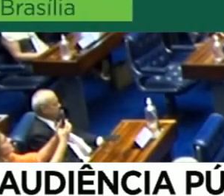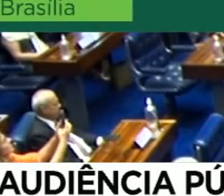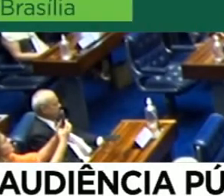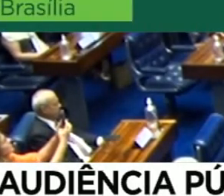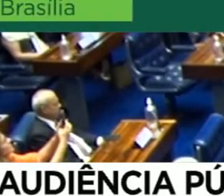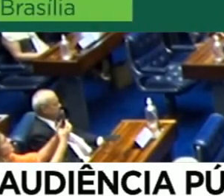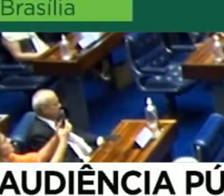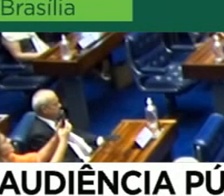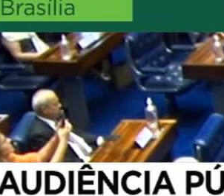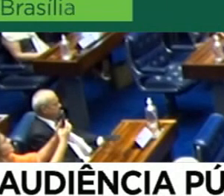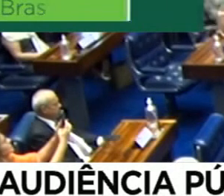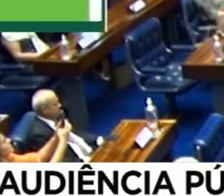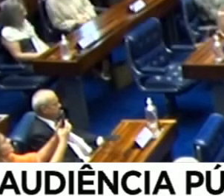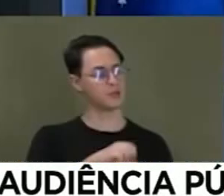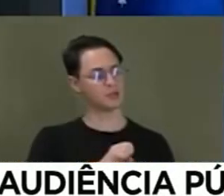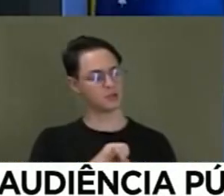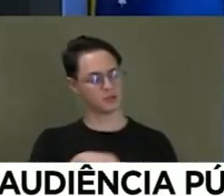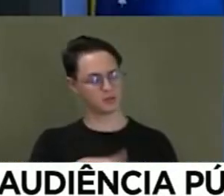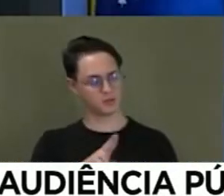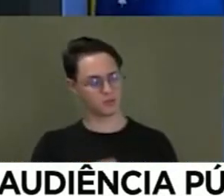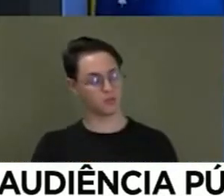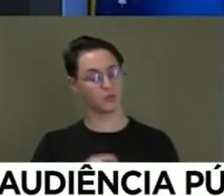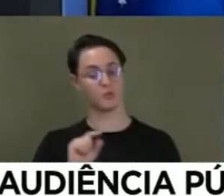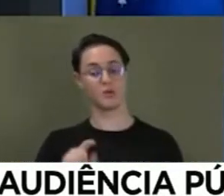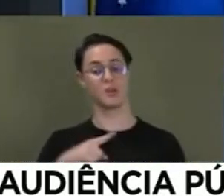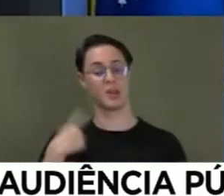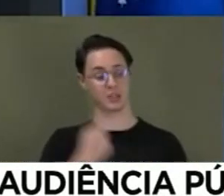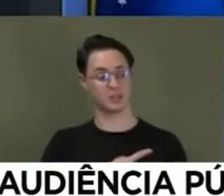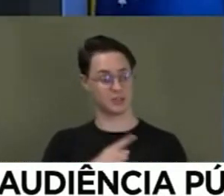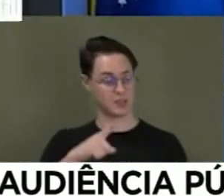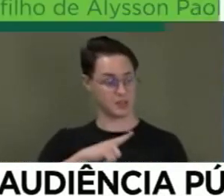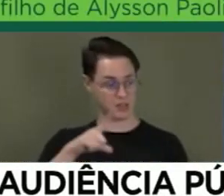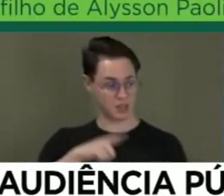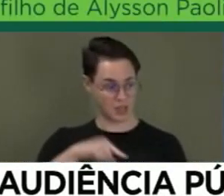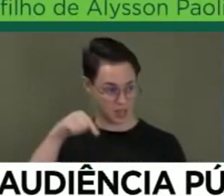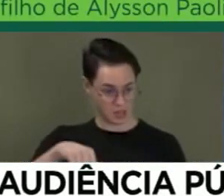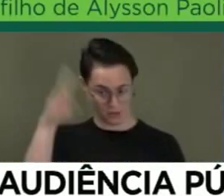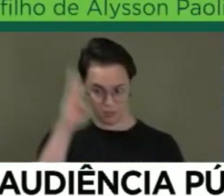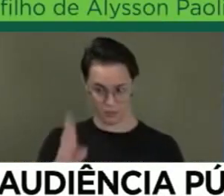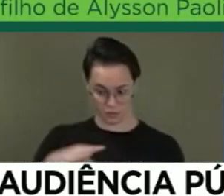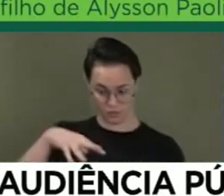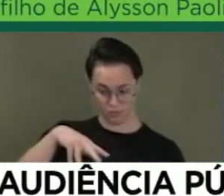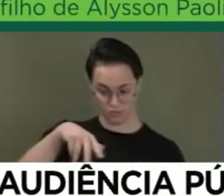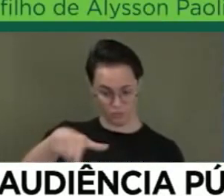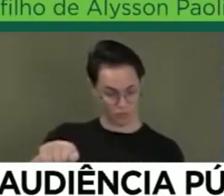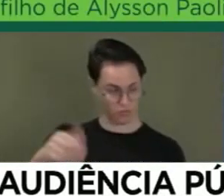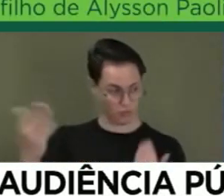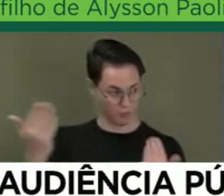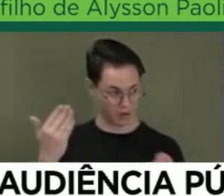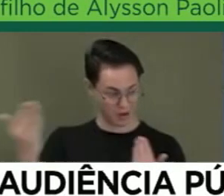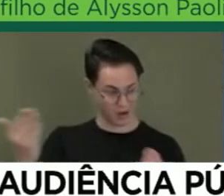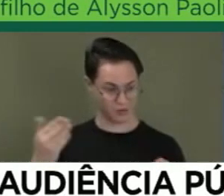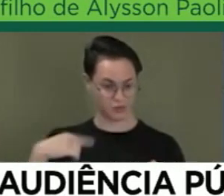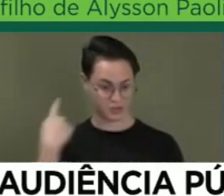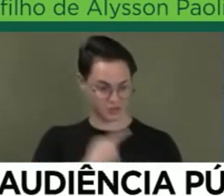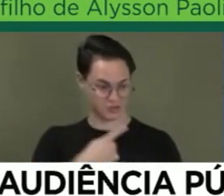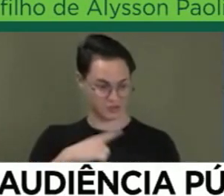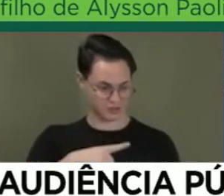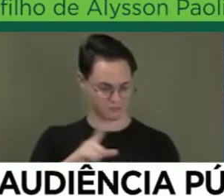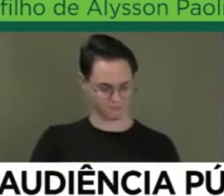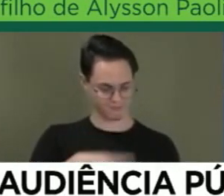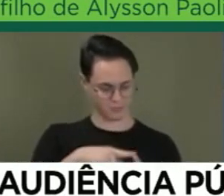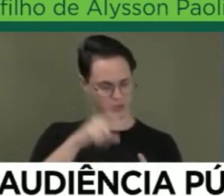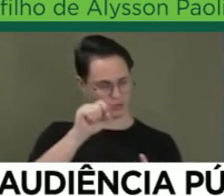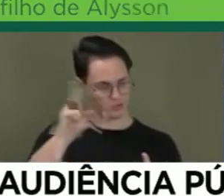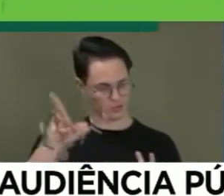Prêmio Nobel da Paz em 2012. O que nós temos no mundo de vantagem comparativa é sol,